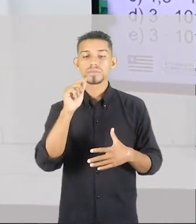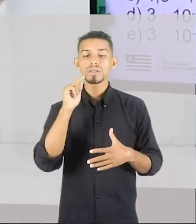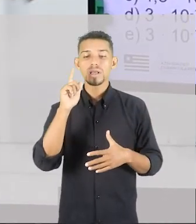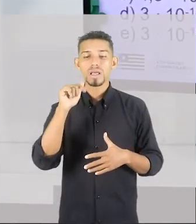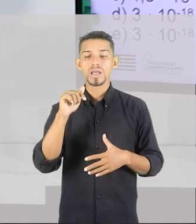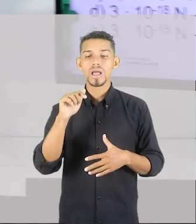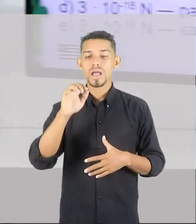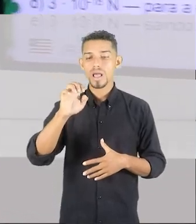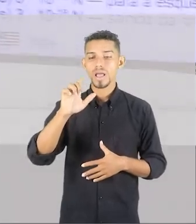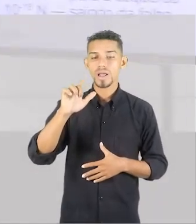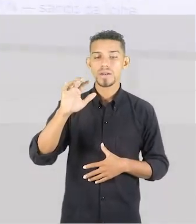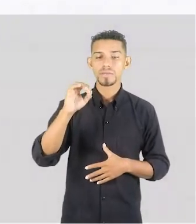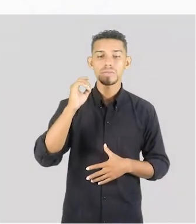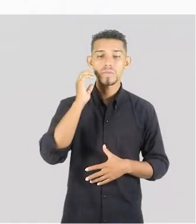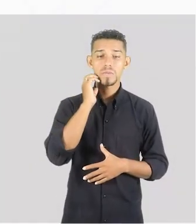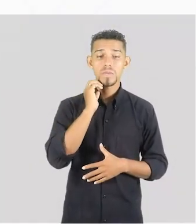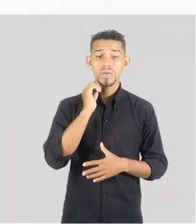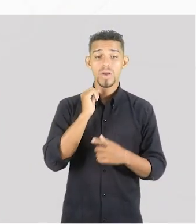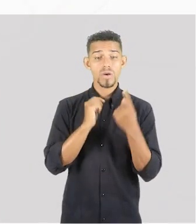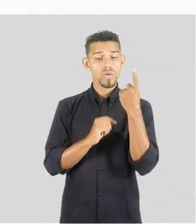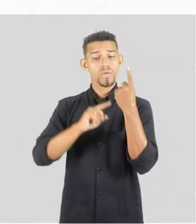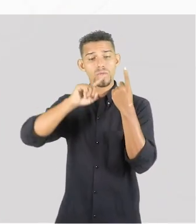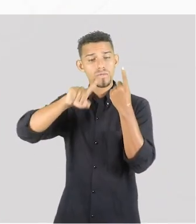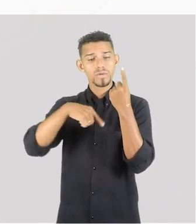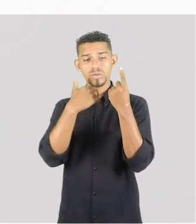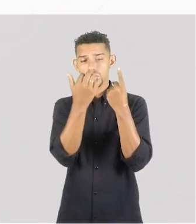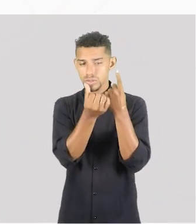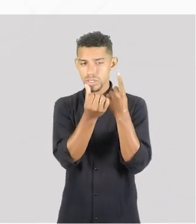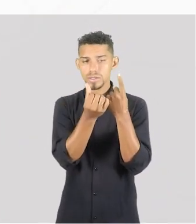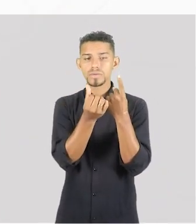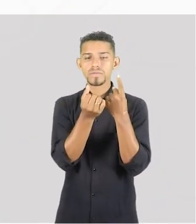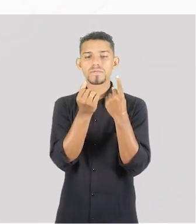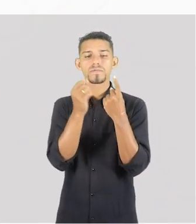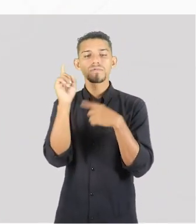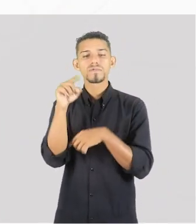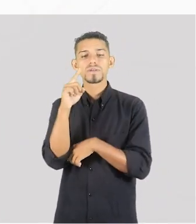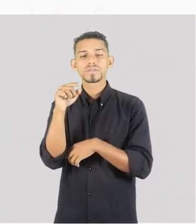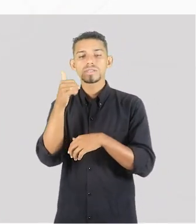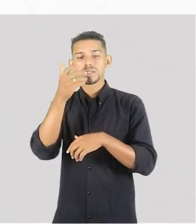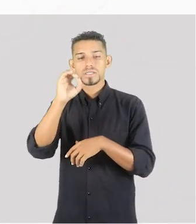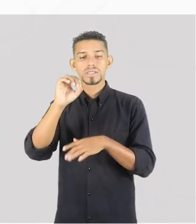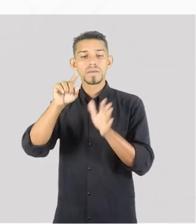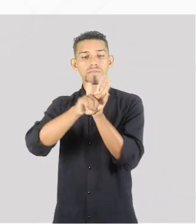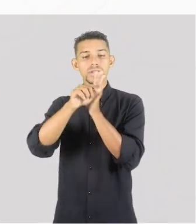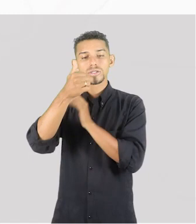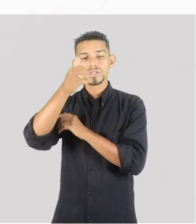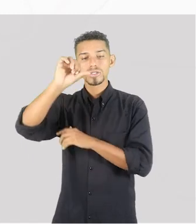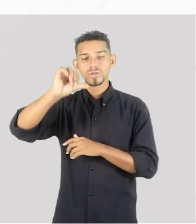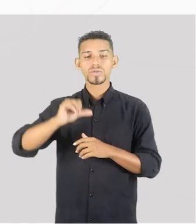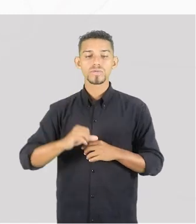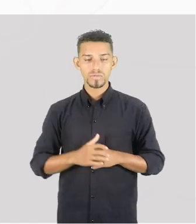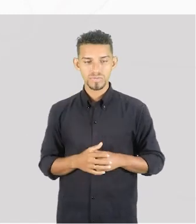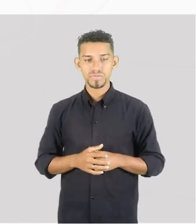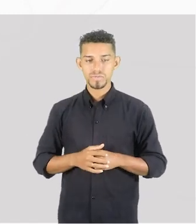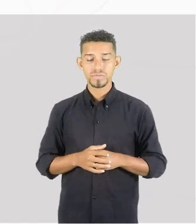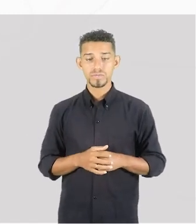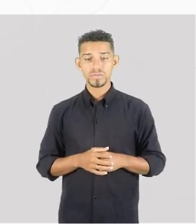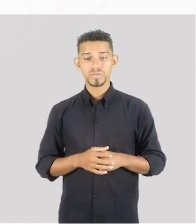elementar. Isso aqui, ó, carga de um elétron, 1,6 vezes 10 elevado a menos 19. Então, o Q vai ser